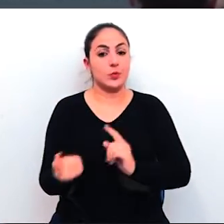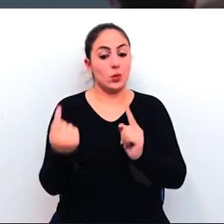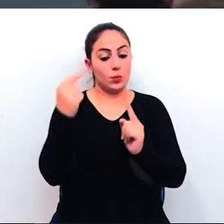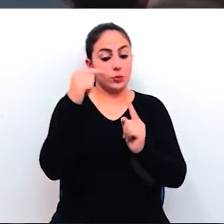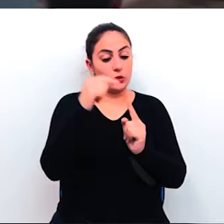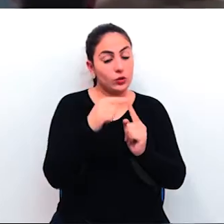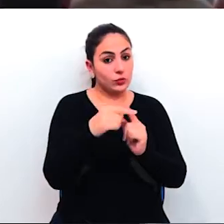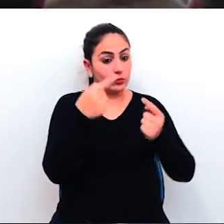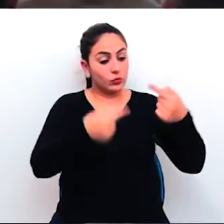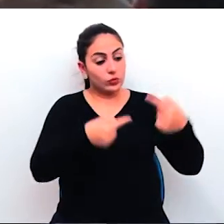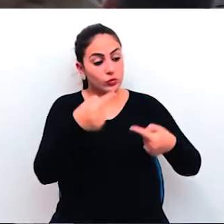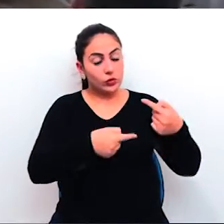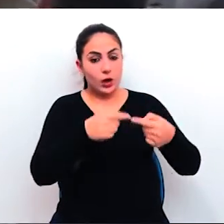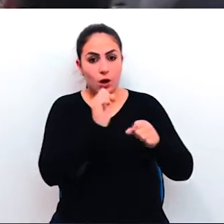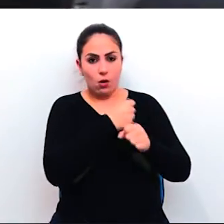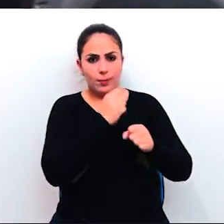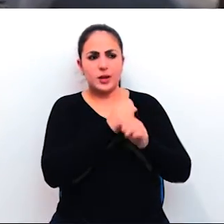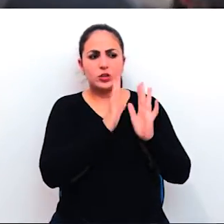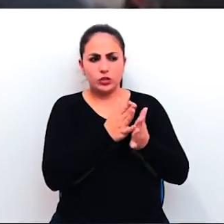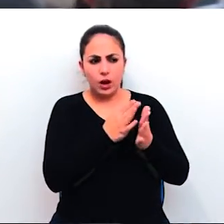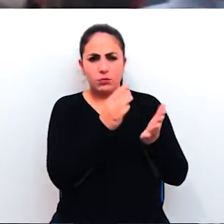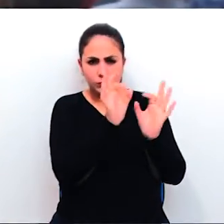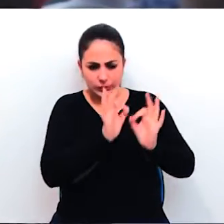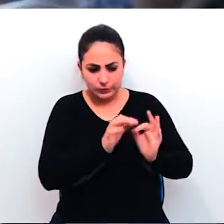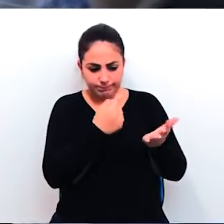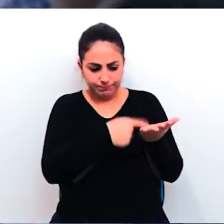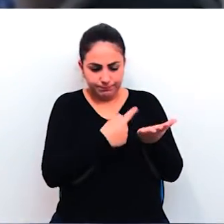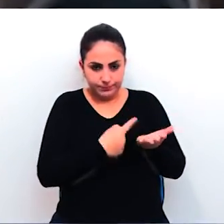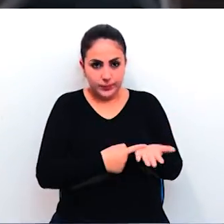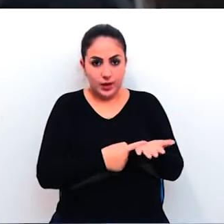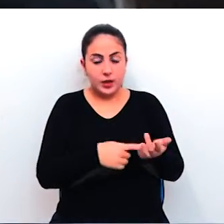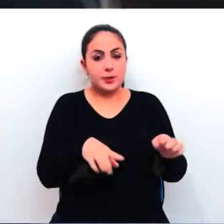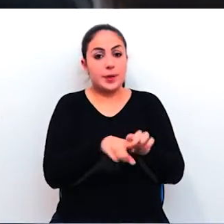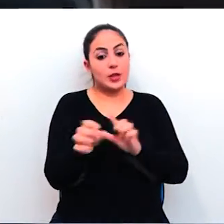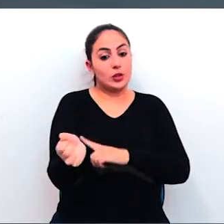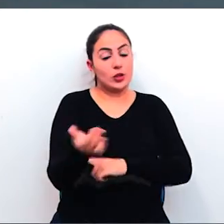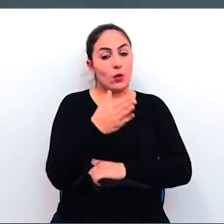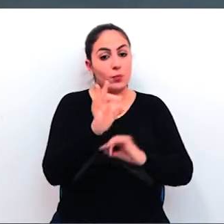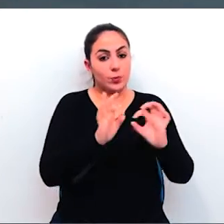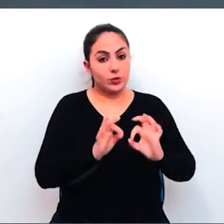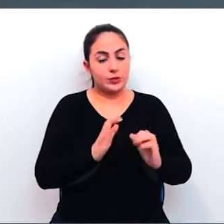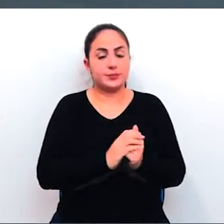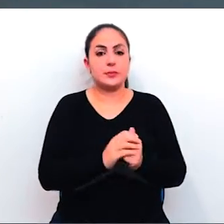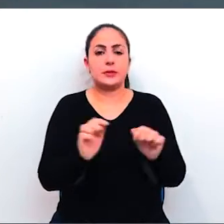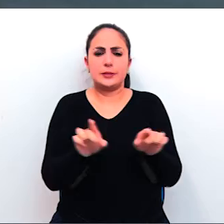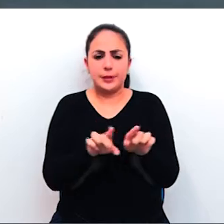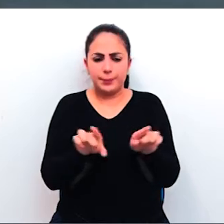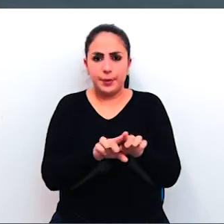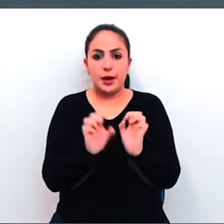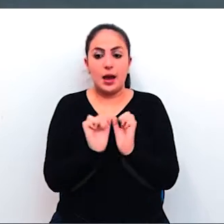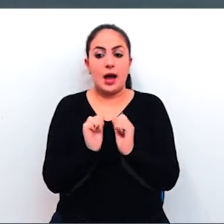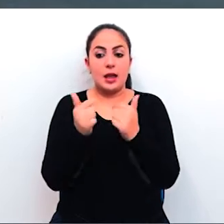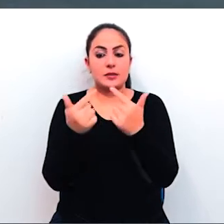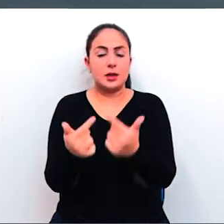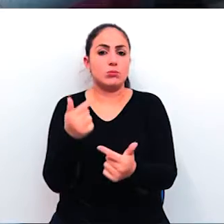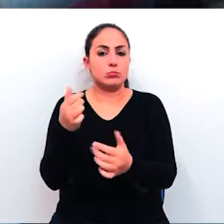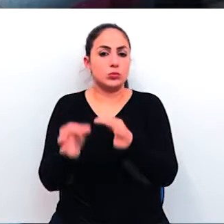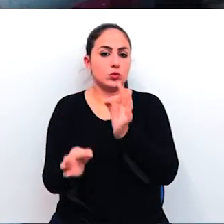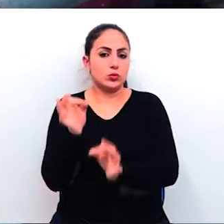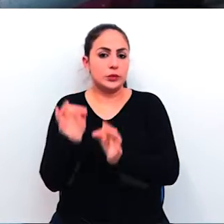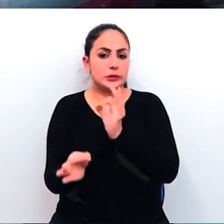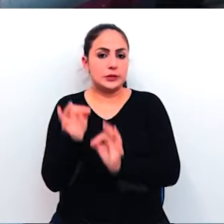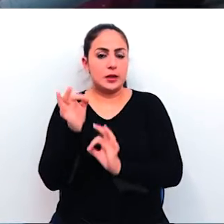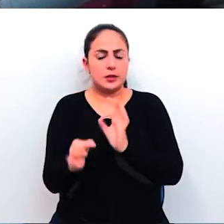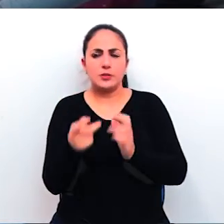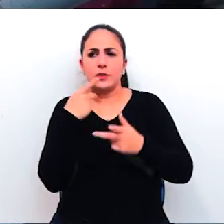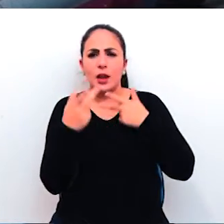discutir as obras já programadas e os novos projetos sem contar as ações judiciais que estão em andamento para